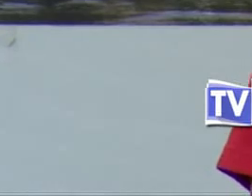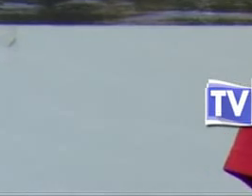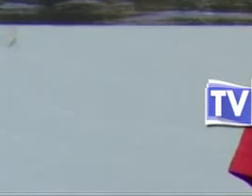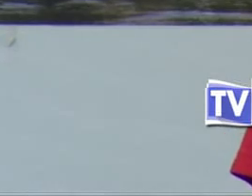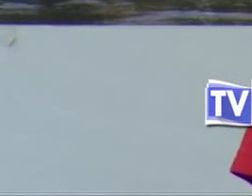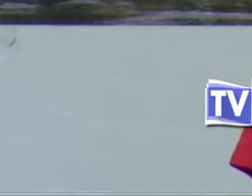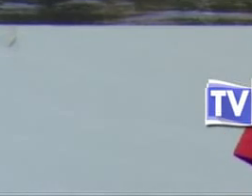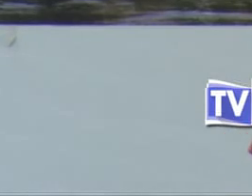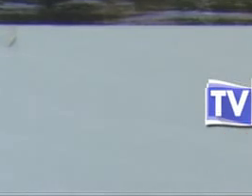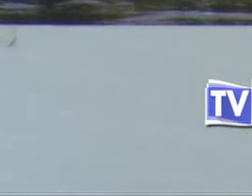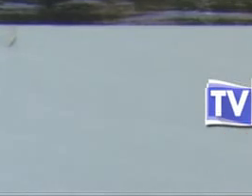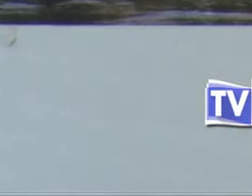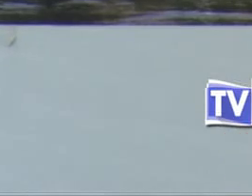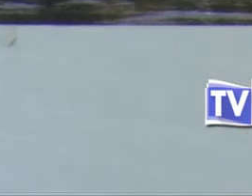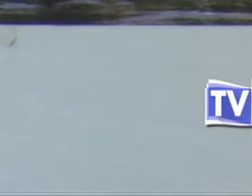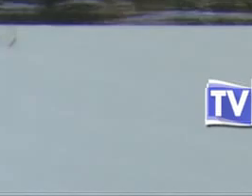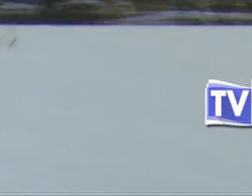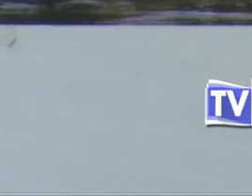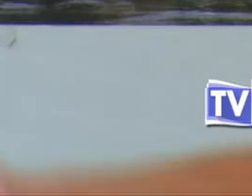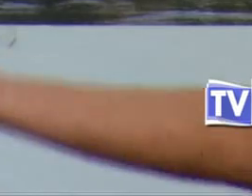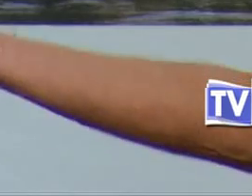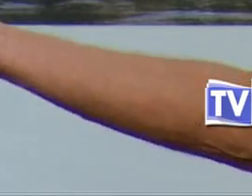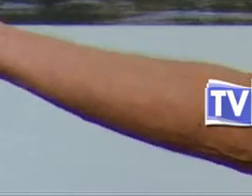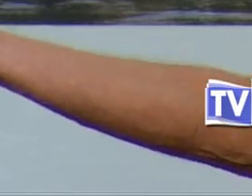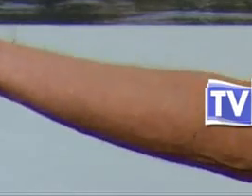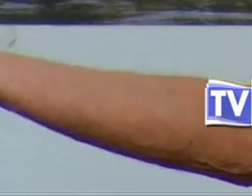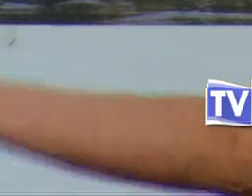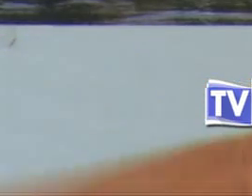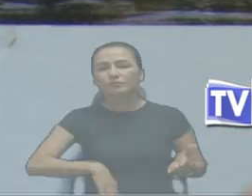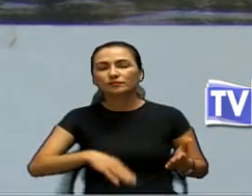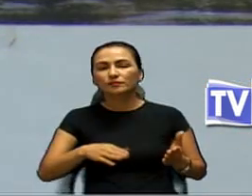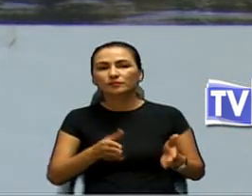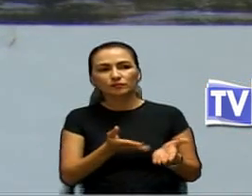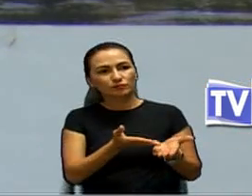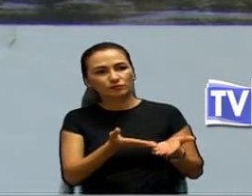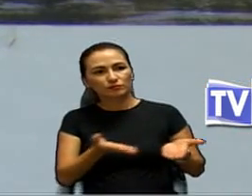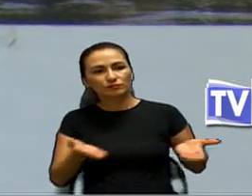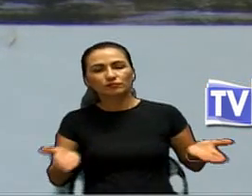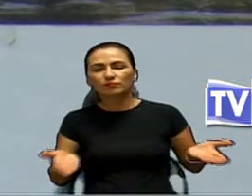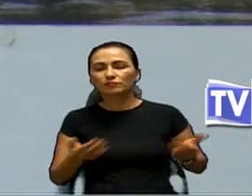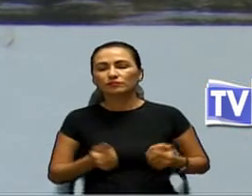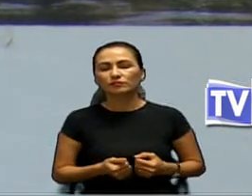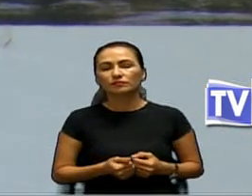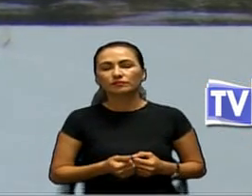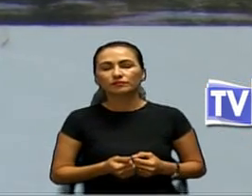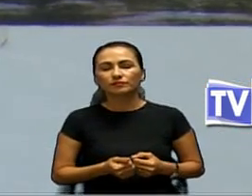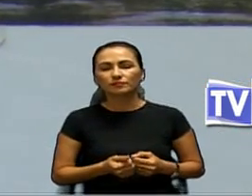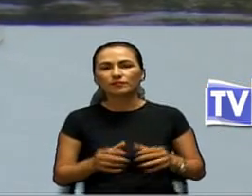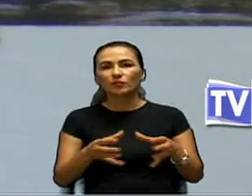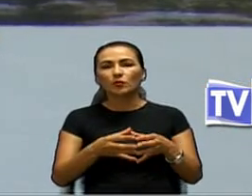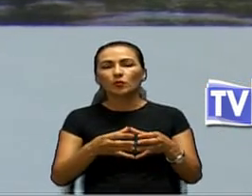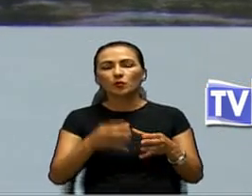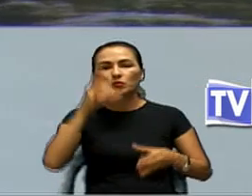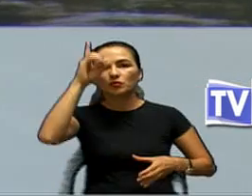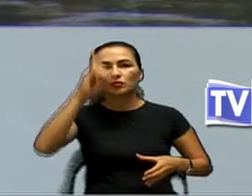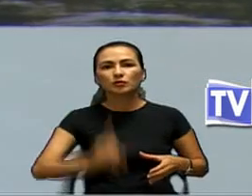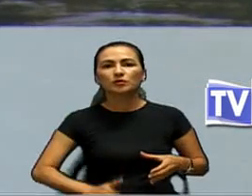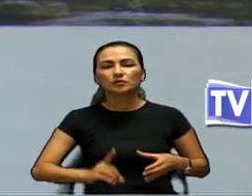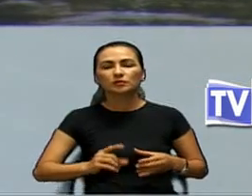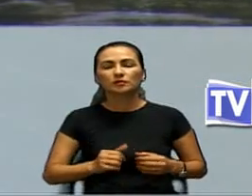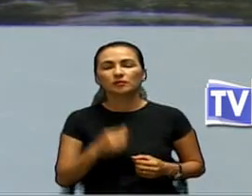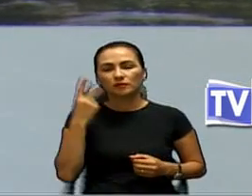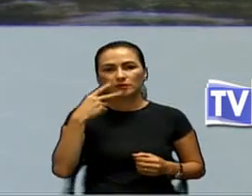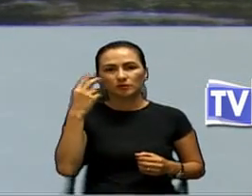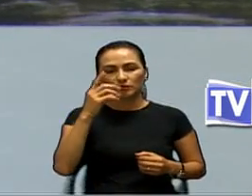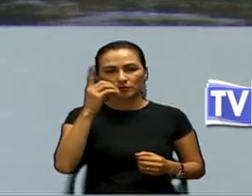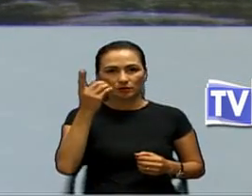dessa casa. Boa tarde a esta mesa diretora, na presença do vereador senhor